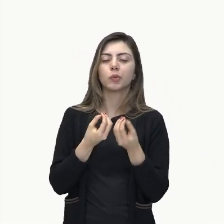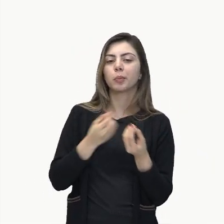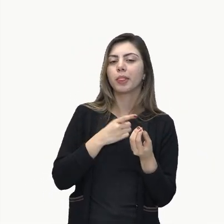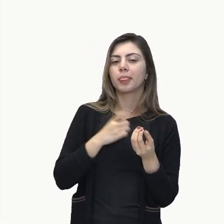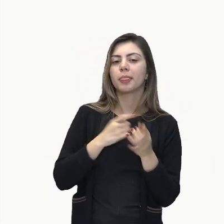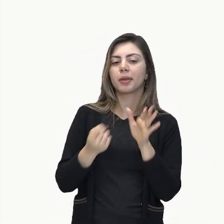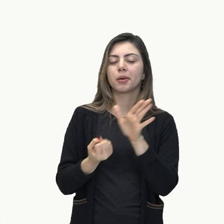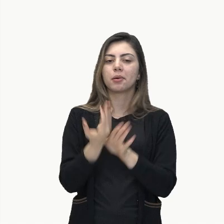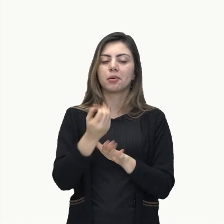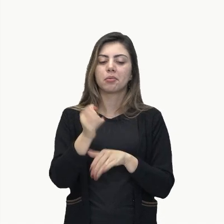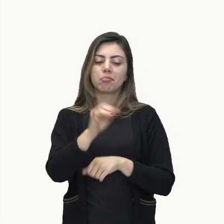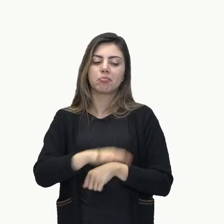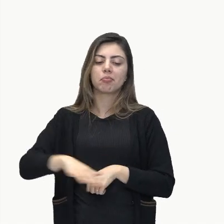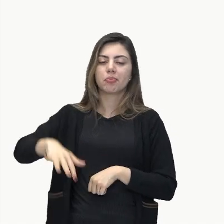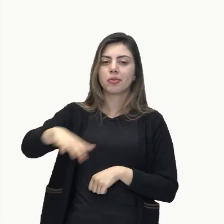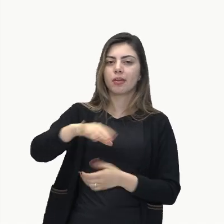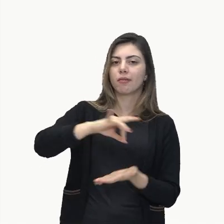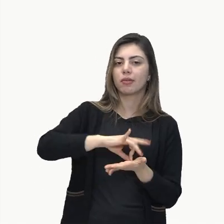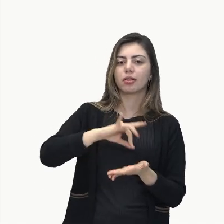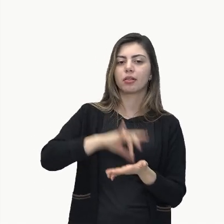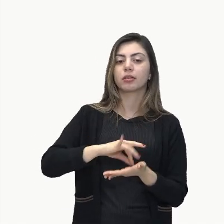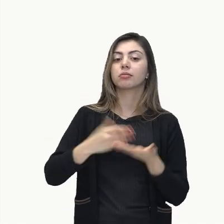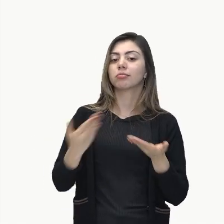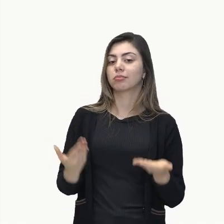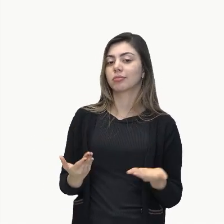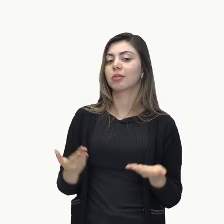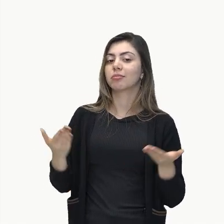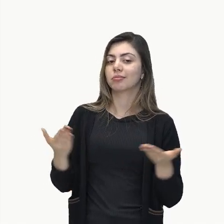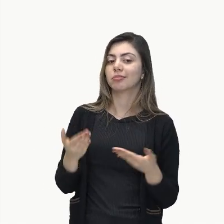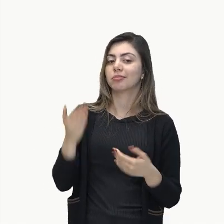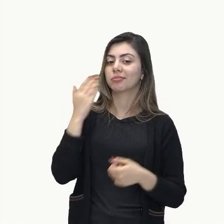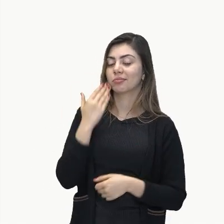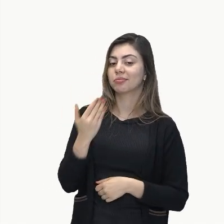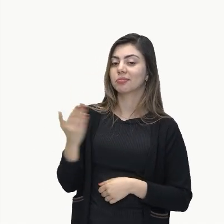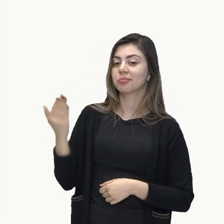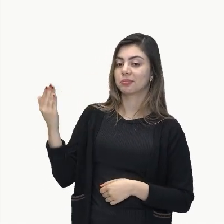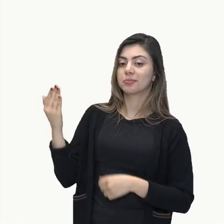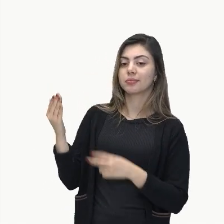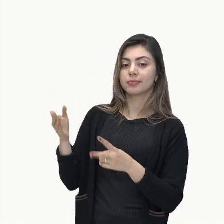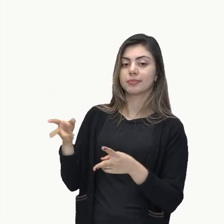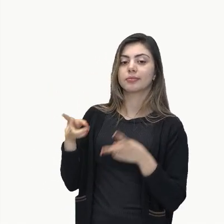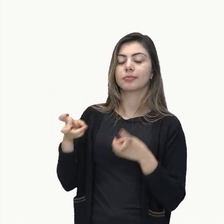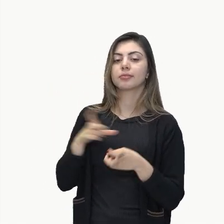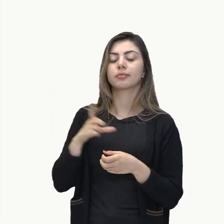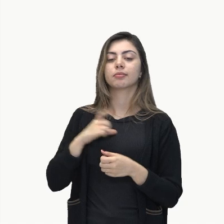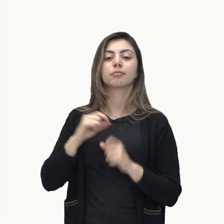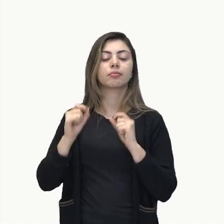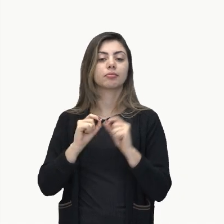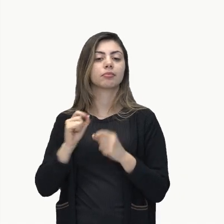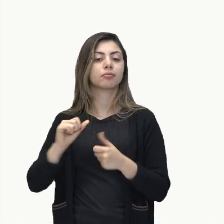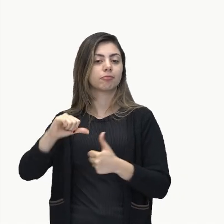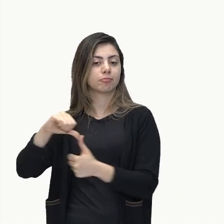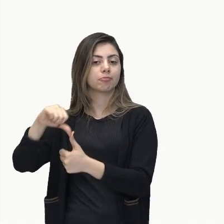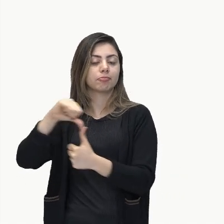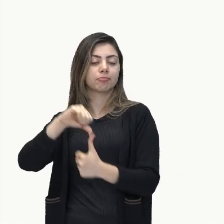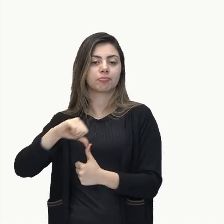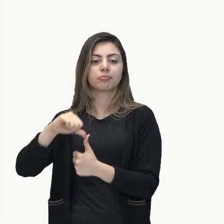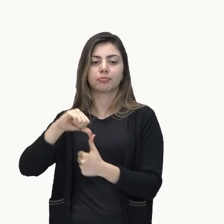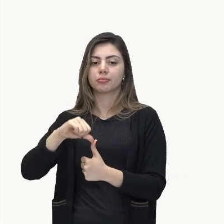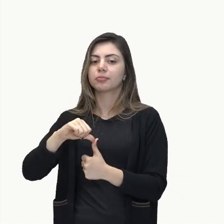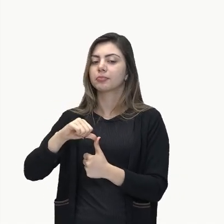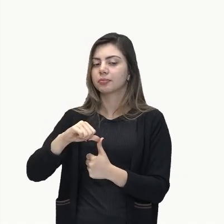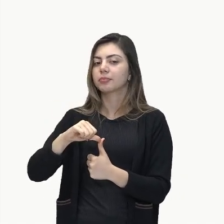do terreno, não é isso? E aqui, neste caso, nós temos a América Central, a